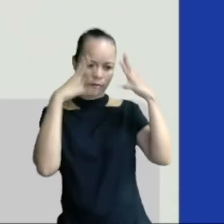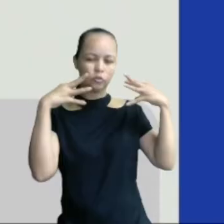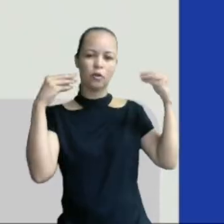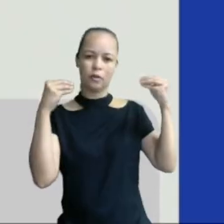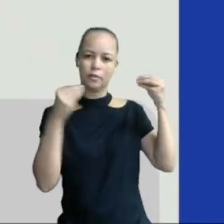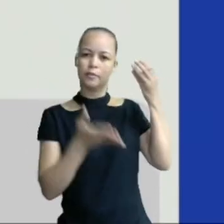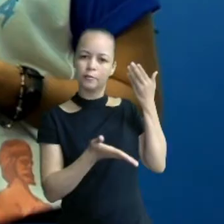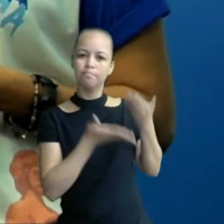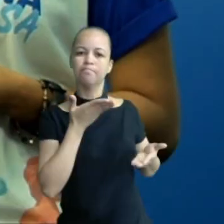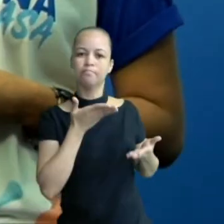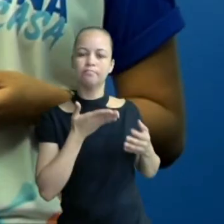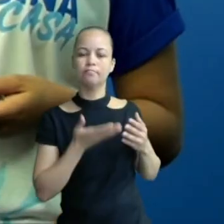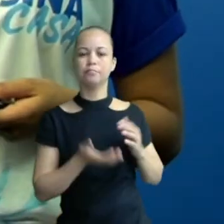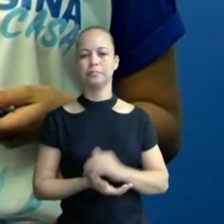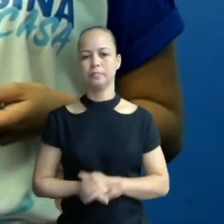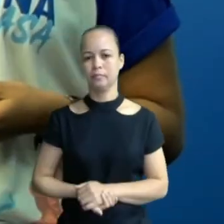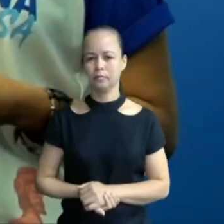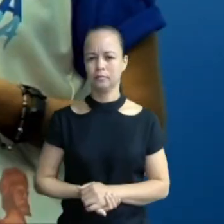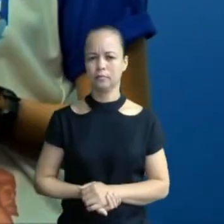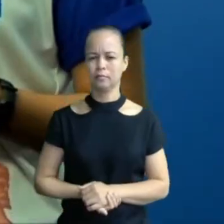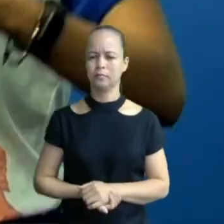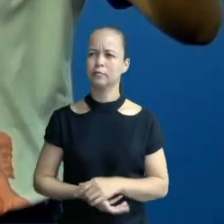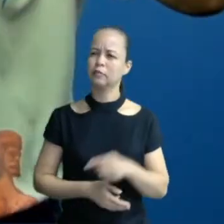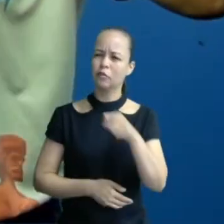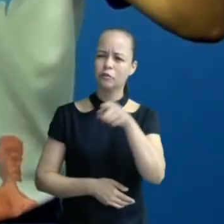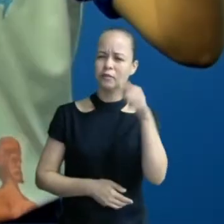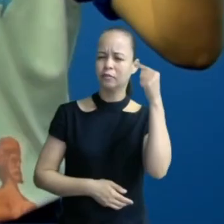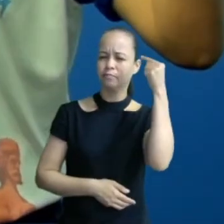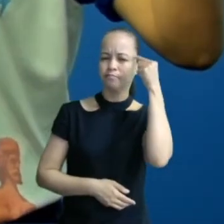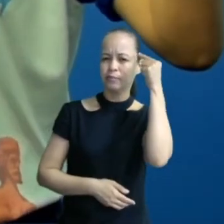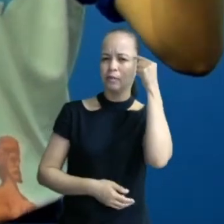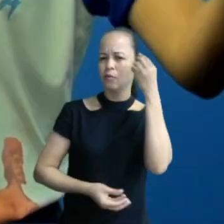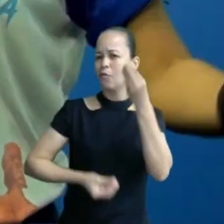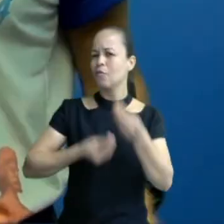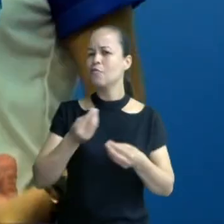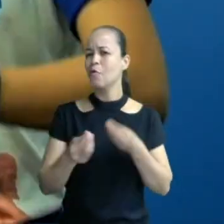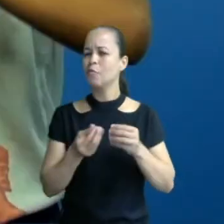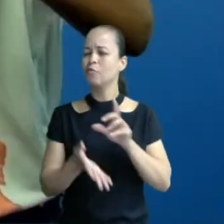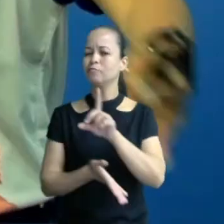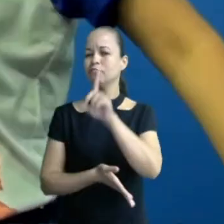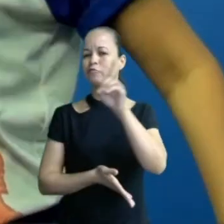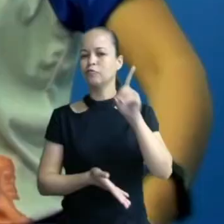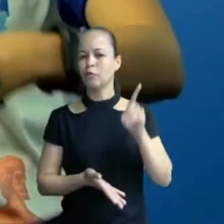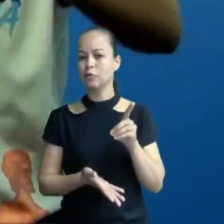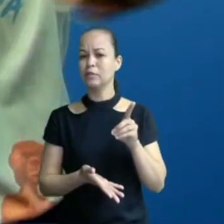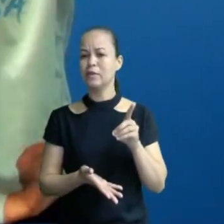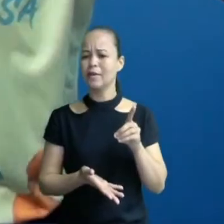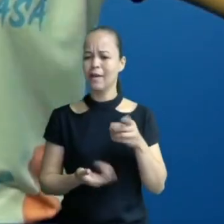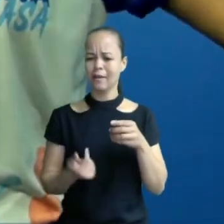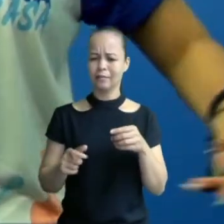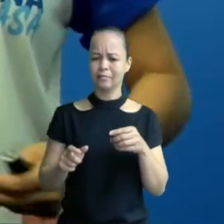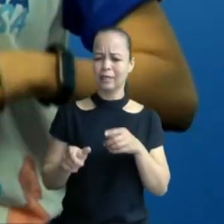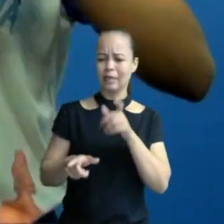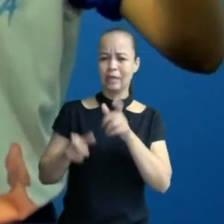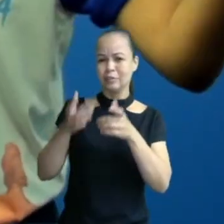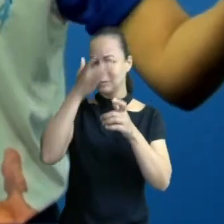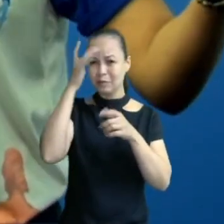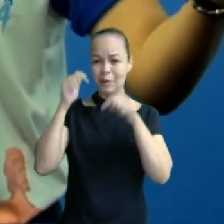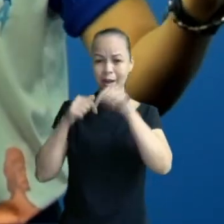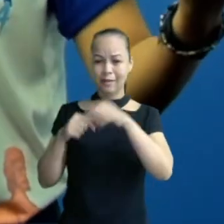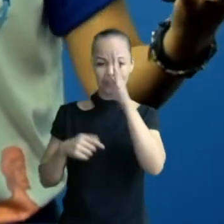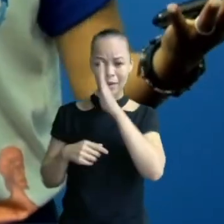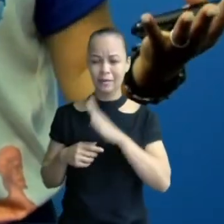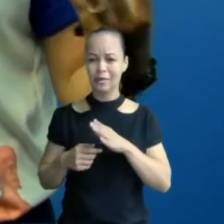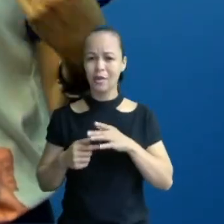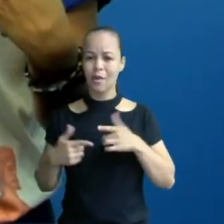holandesas. Vocês já pararam para pensar como foi aquele dia? Gente sem arma, sem nada. Não tinha nada,